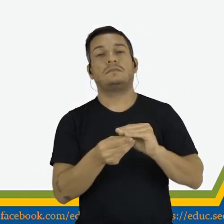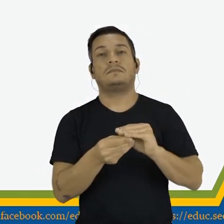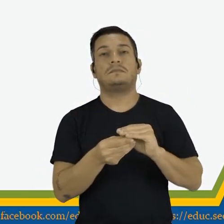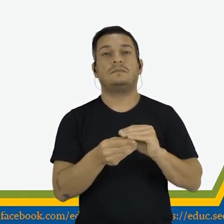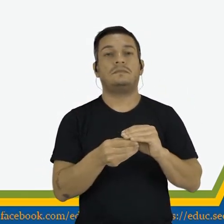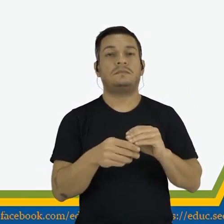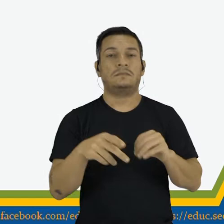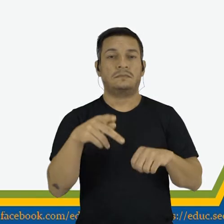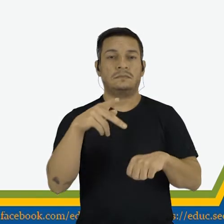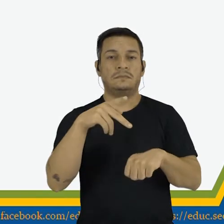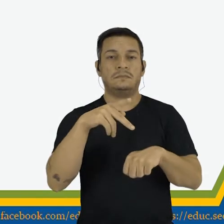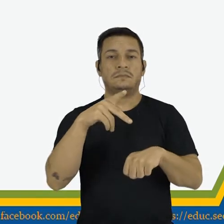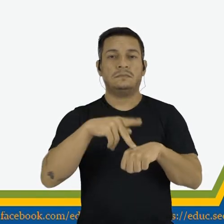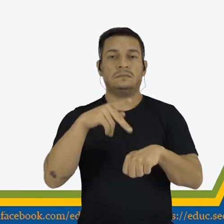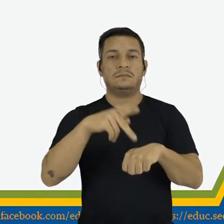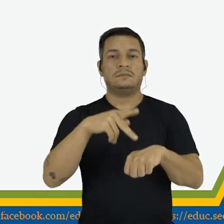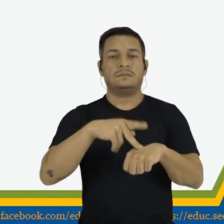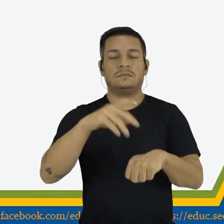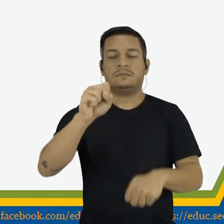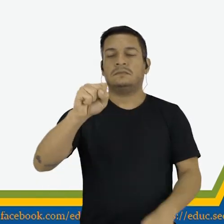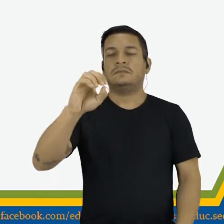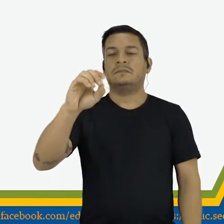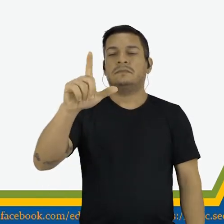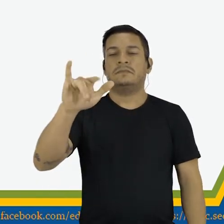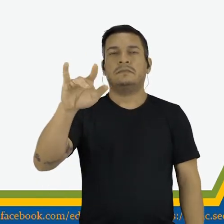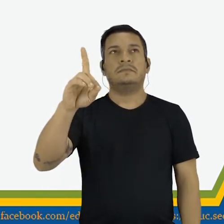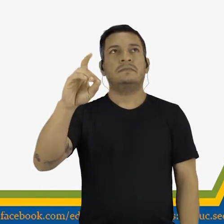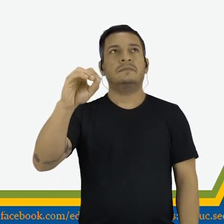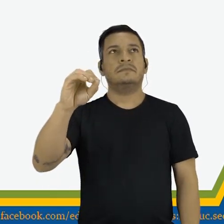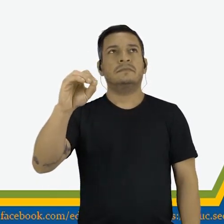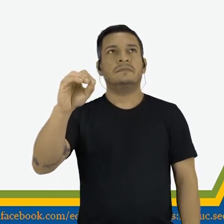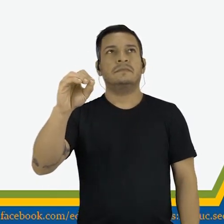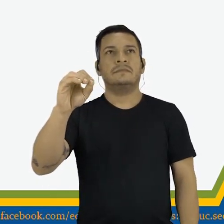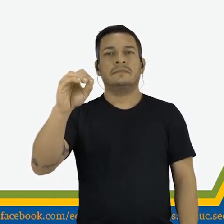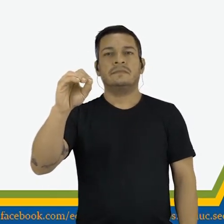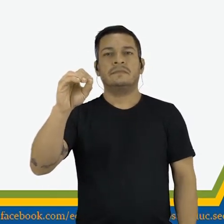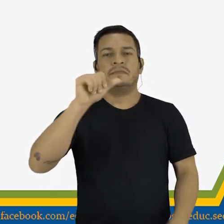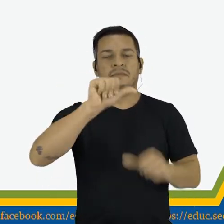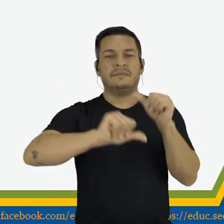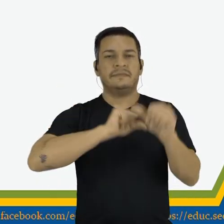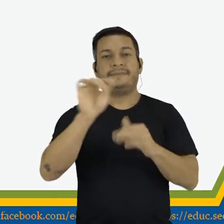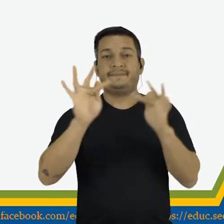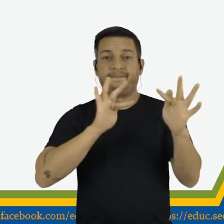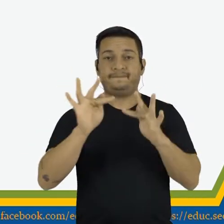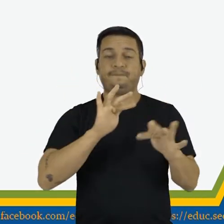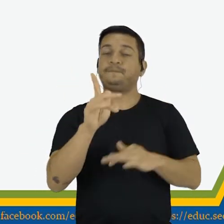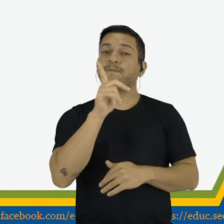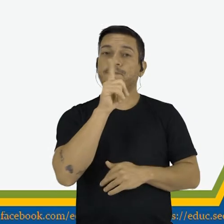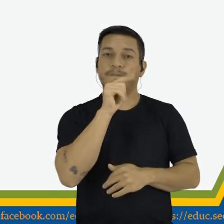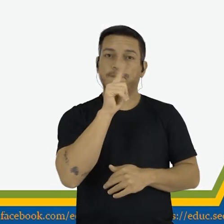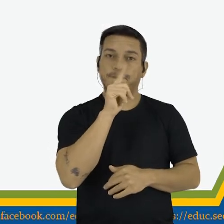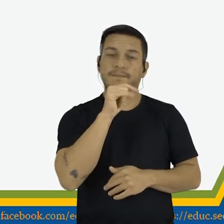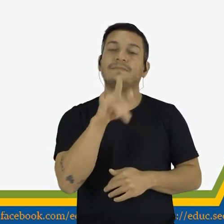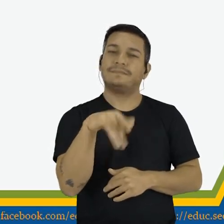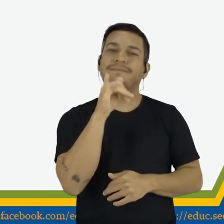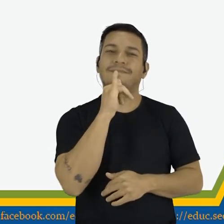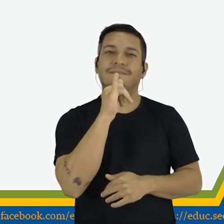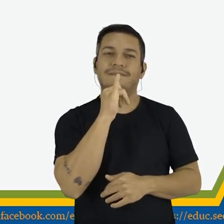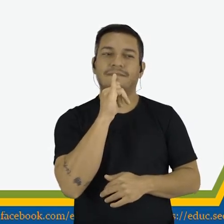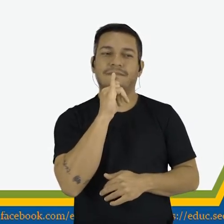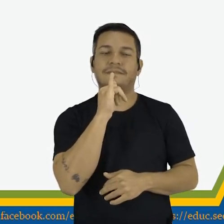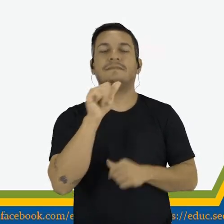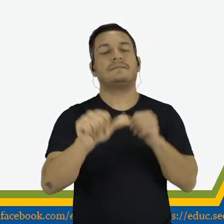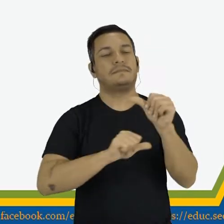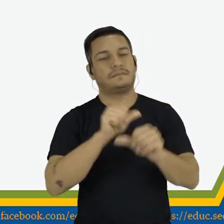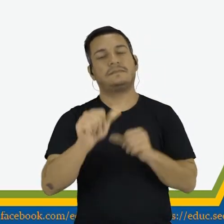transformar em sólido. Então, será uma transformação física. A água é um ótimo exemplo de